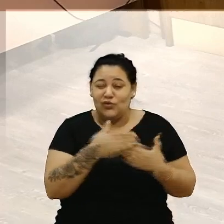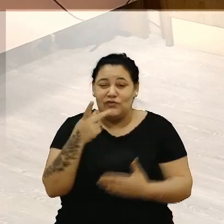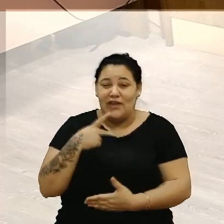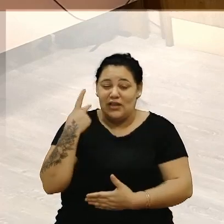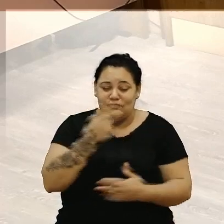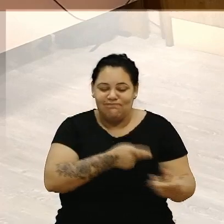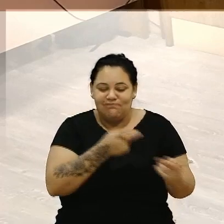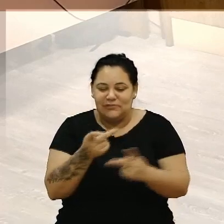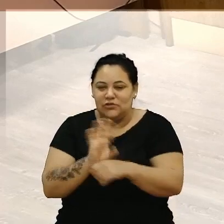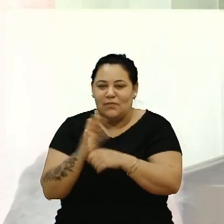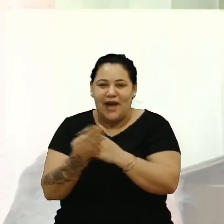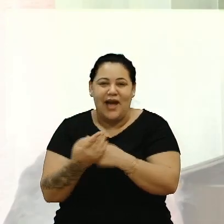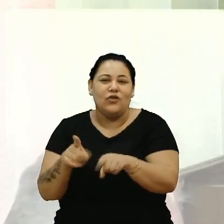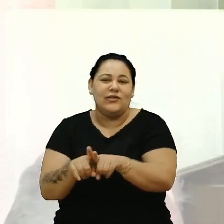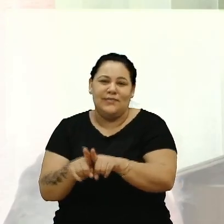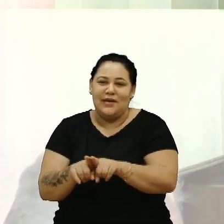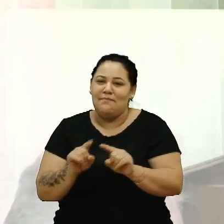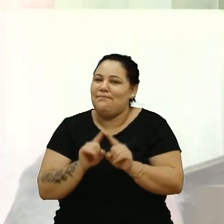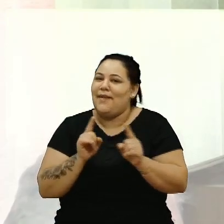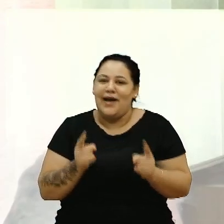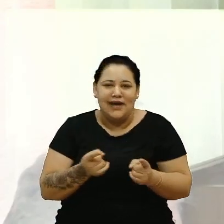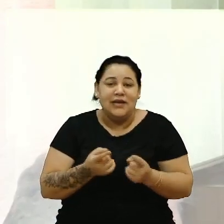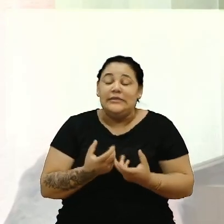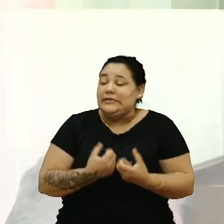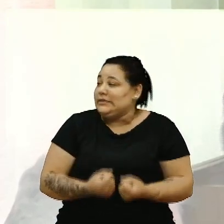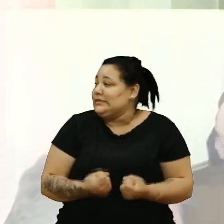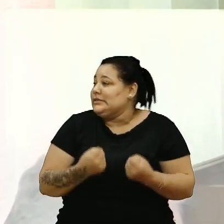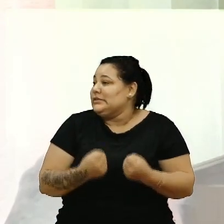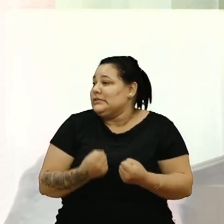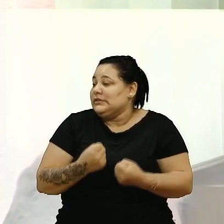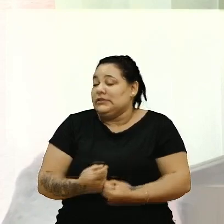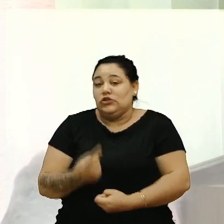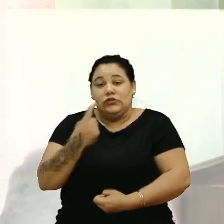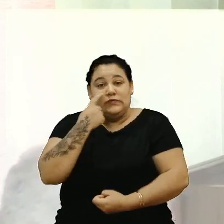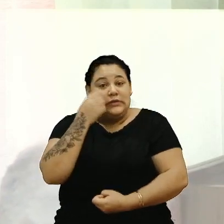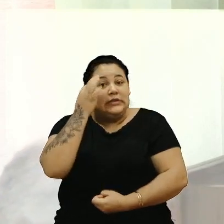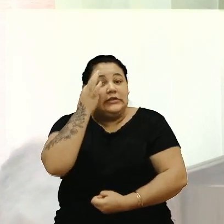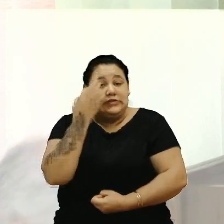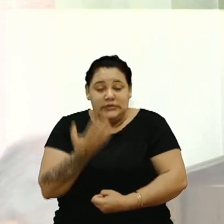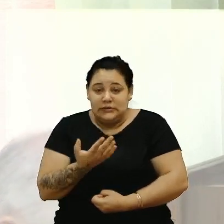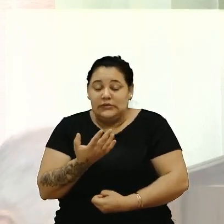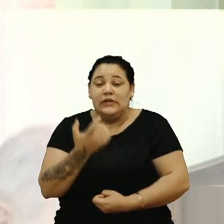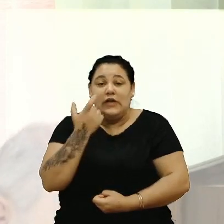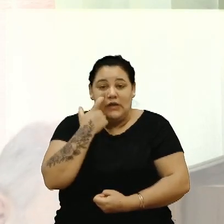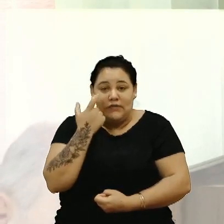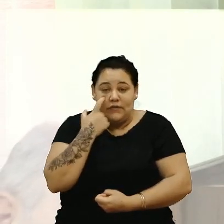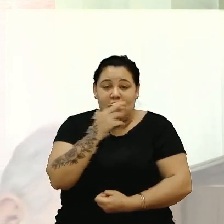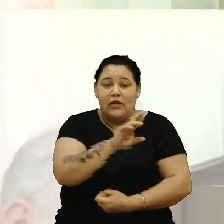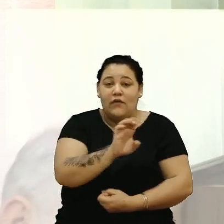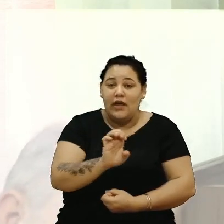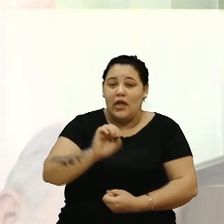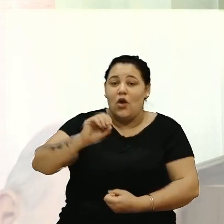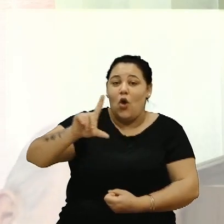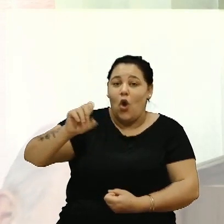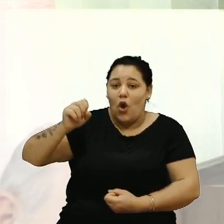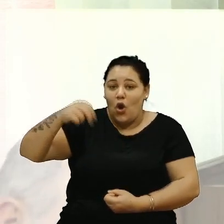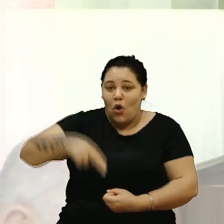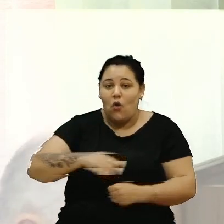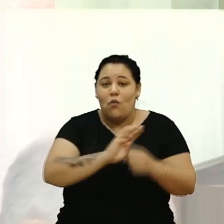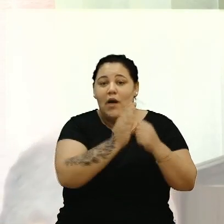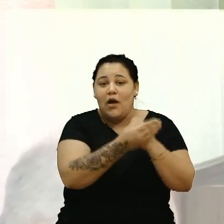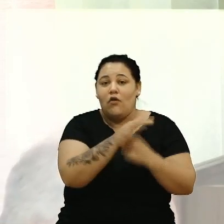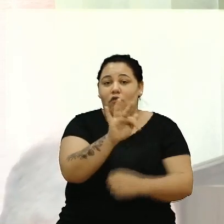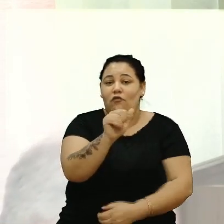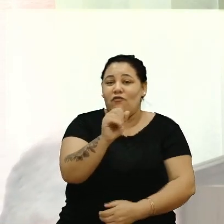os bairros, mas é muito impactante quando a gente vai lá ver o Fátima, quando a gente vai ver o Reolon, o risco que eles correram.